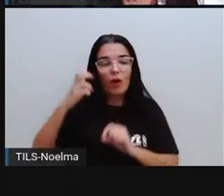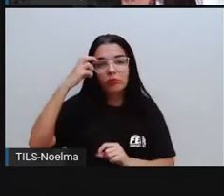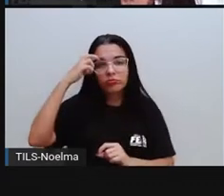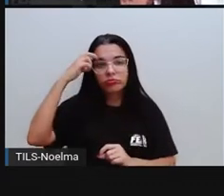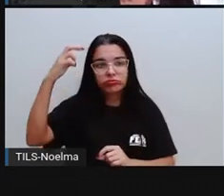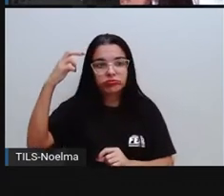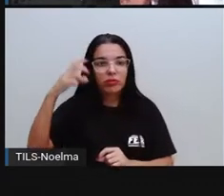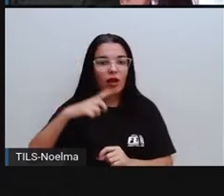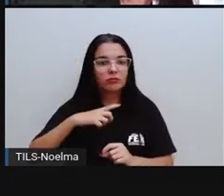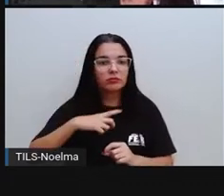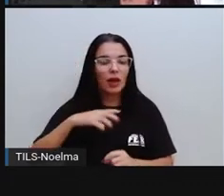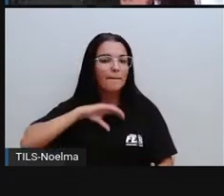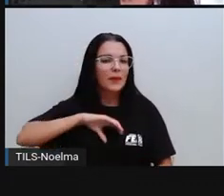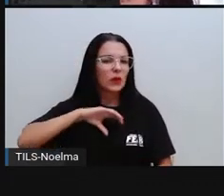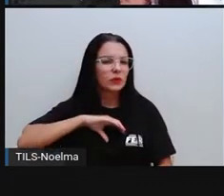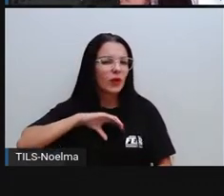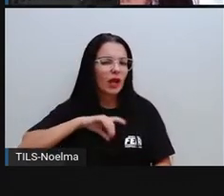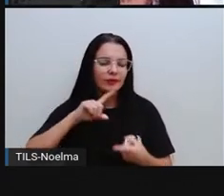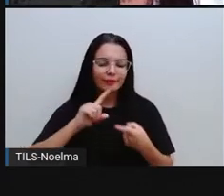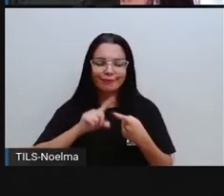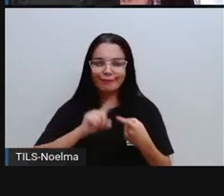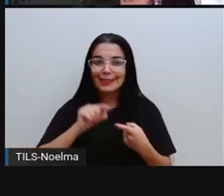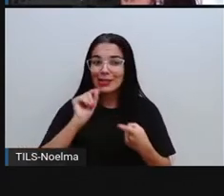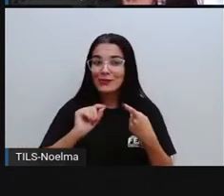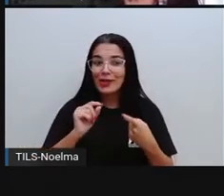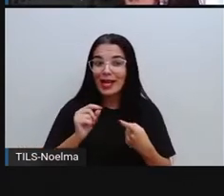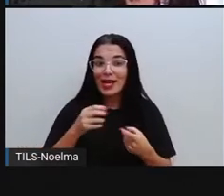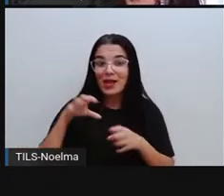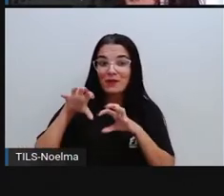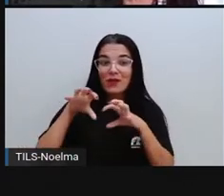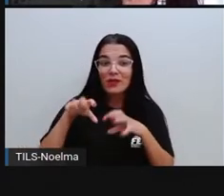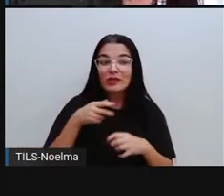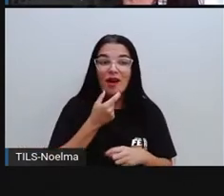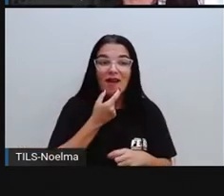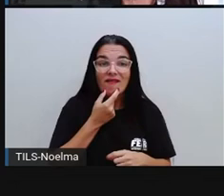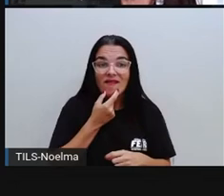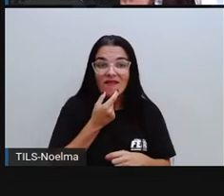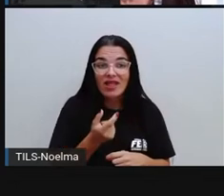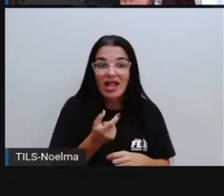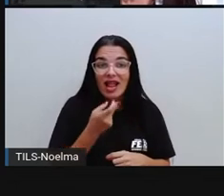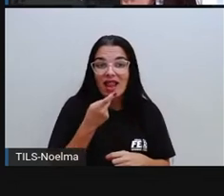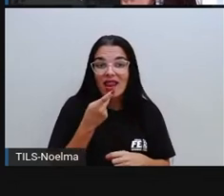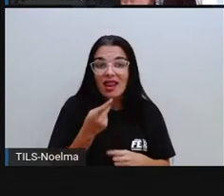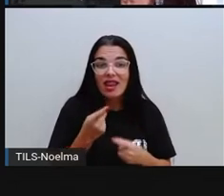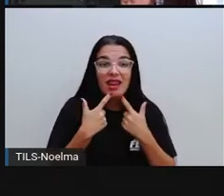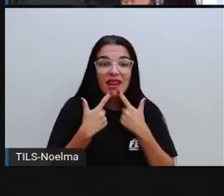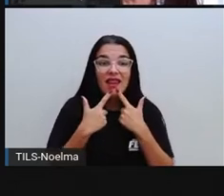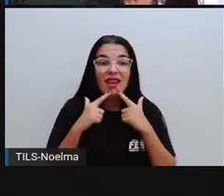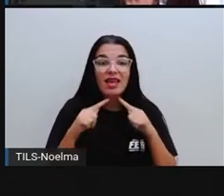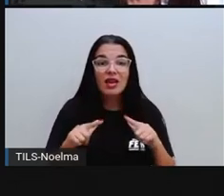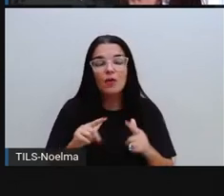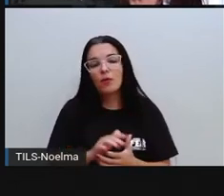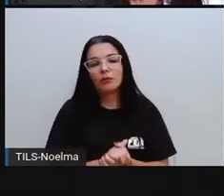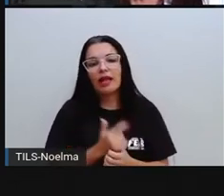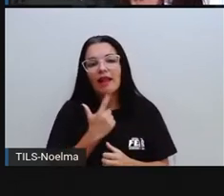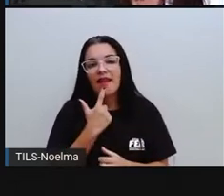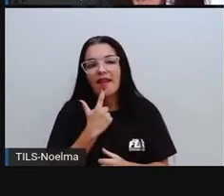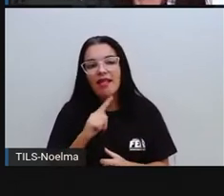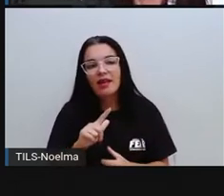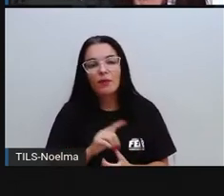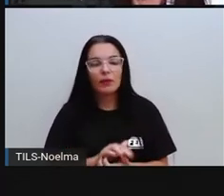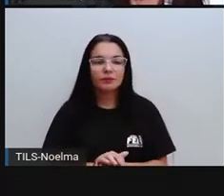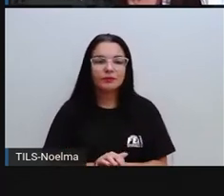que influenciaram aí na língua falada, inclusive nossa língua é o português, festejos, religião, os italianos que trouxeram